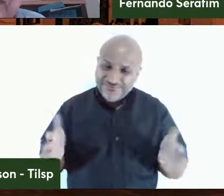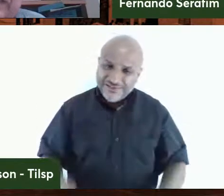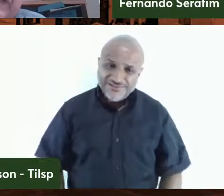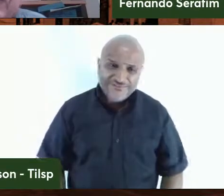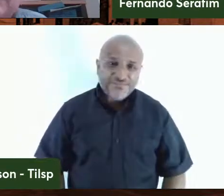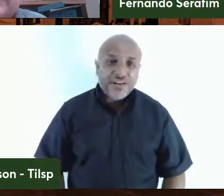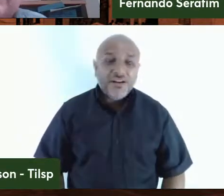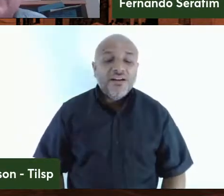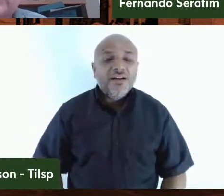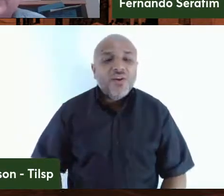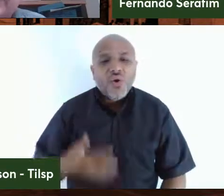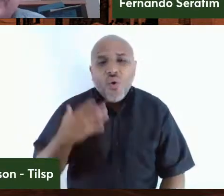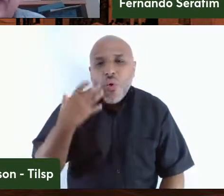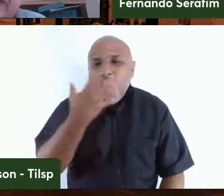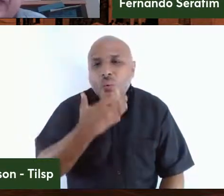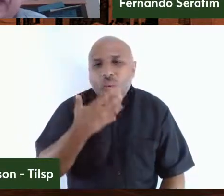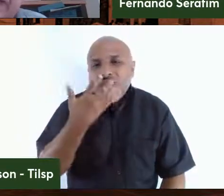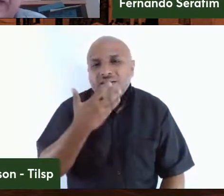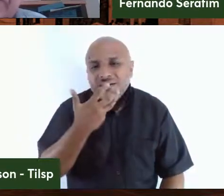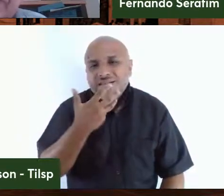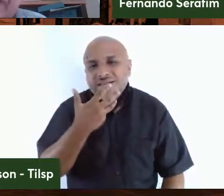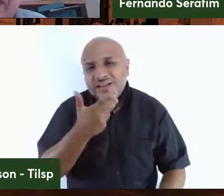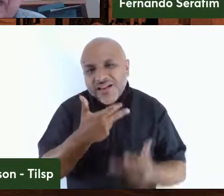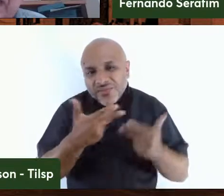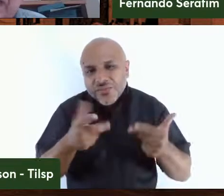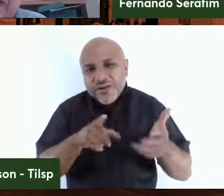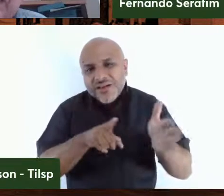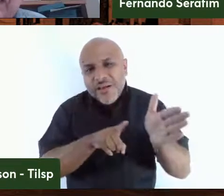o romance é sobre essa pergunta. Uhum. Né?